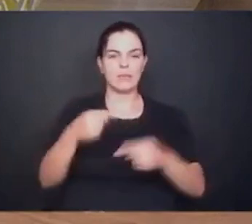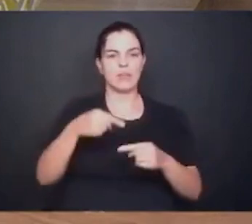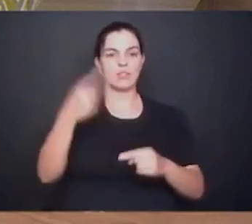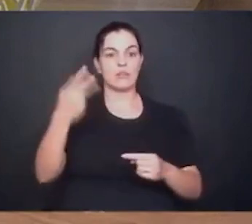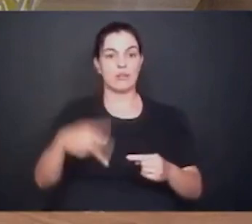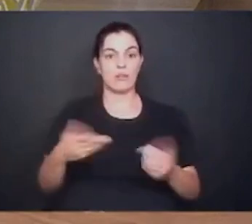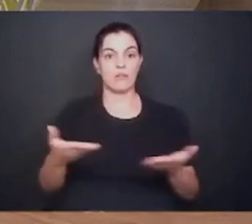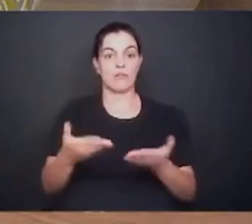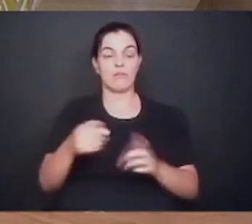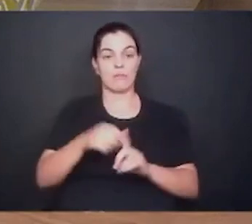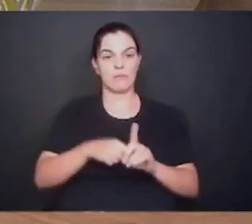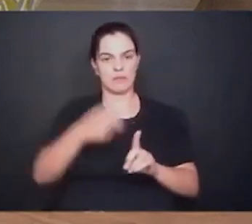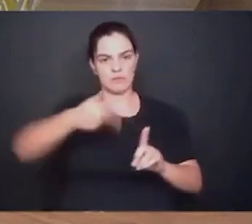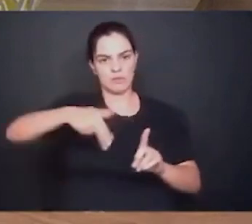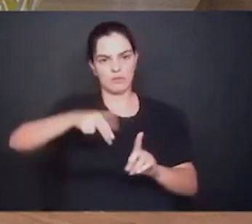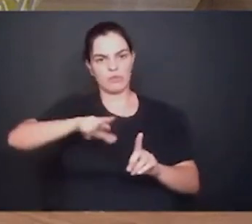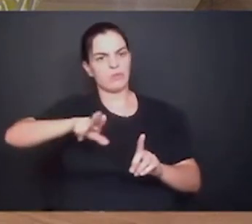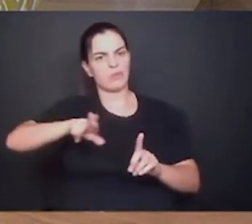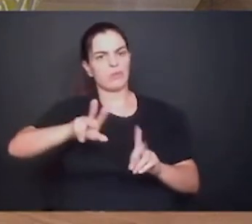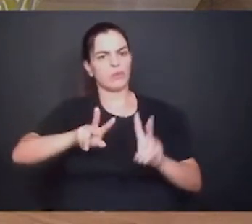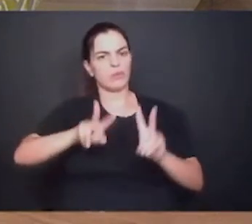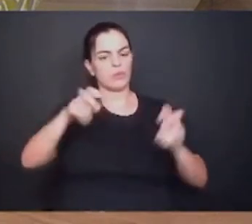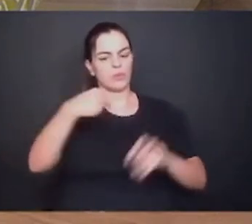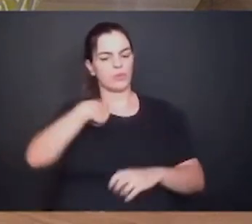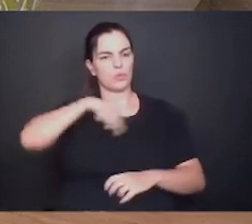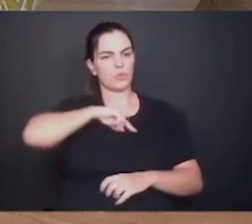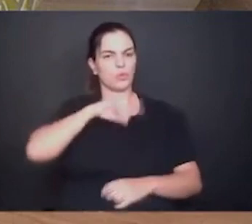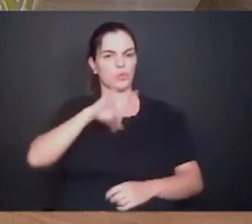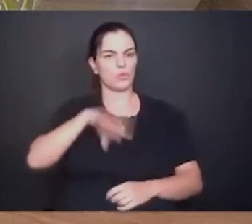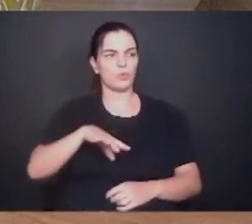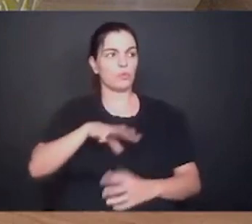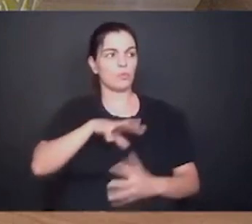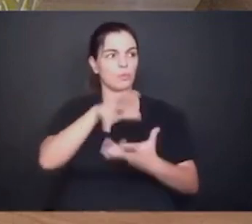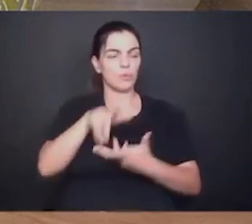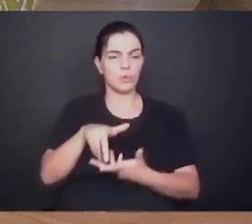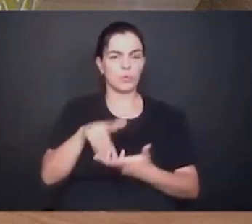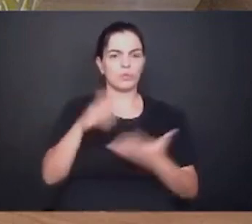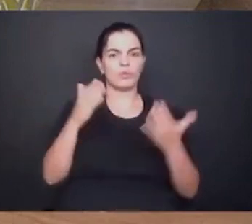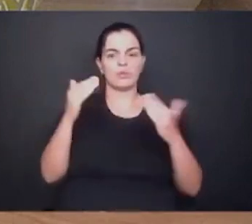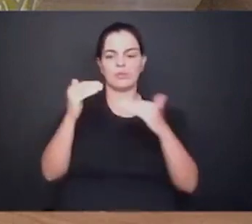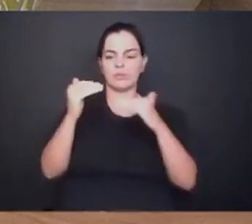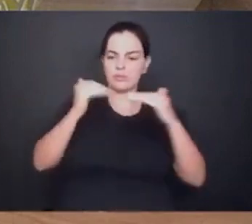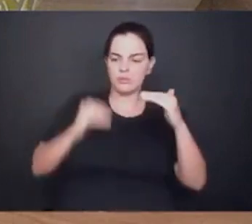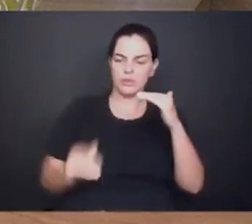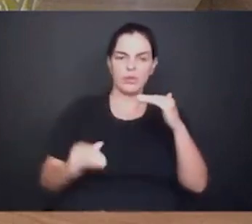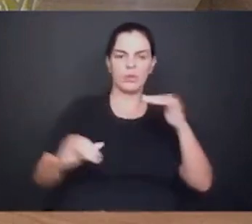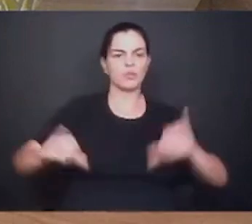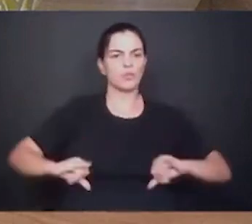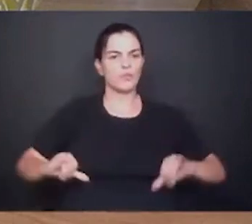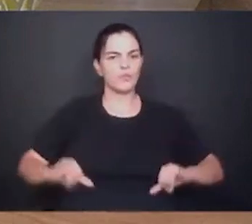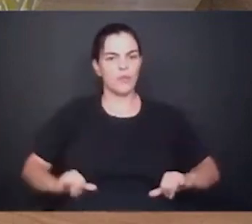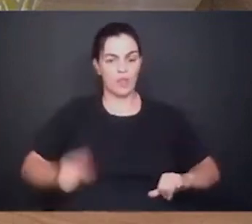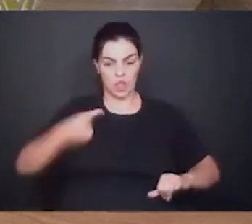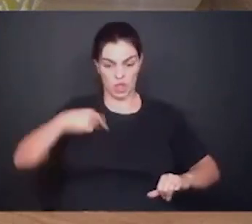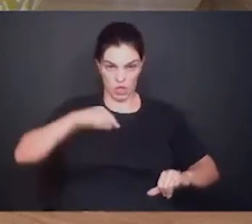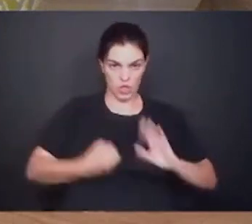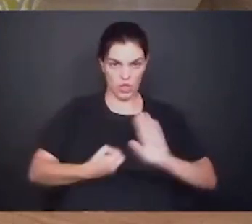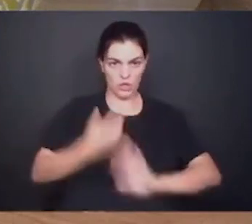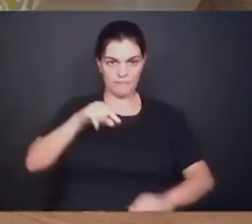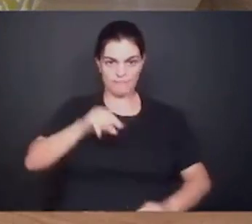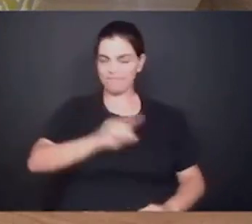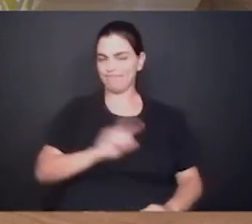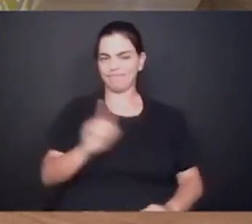apenas a gente. Esse mundo de desigualdades, de sofrimento, não foi criado por nós. Nós estamos lidando com